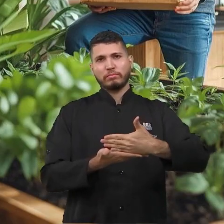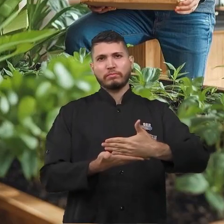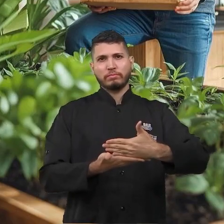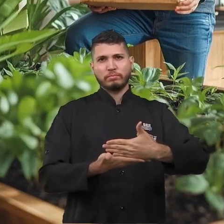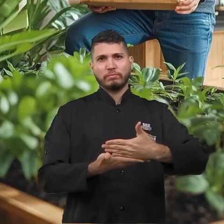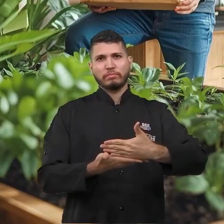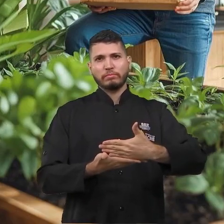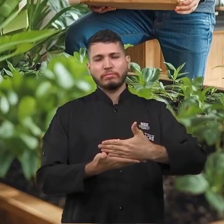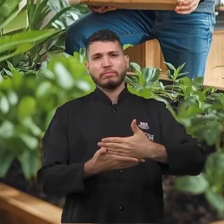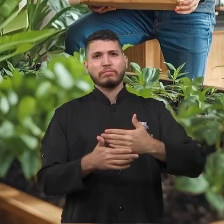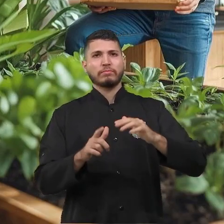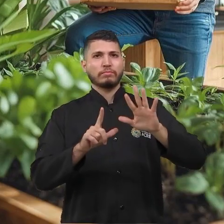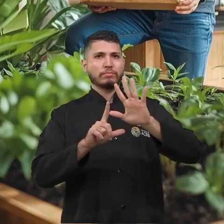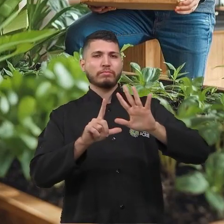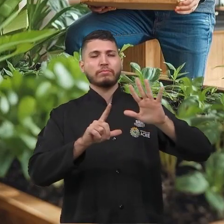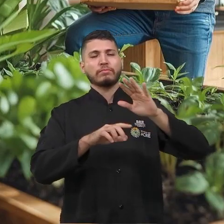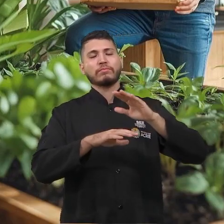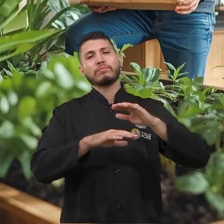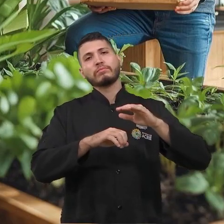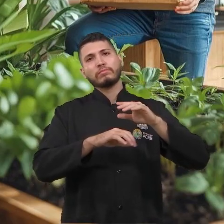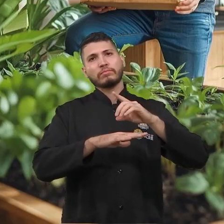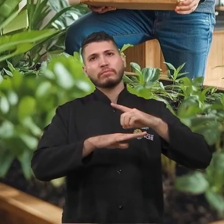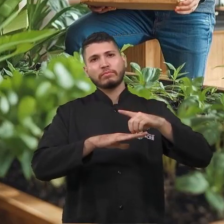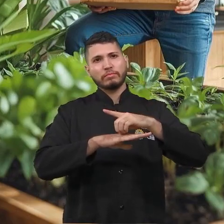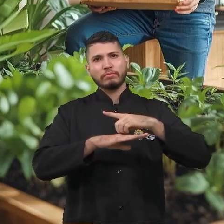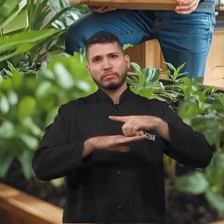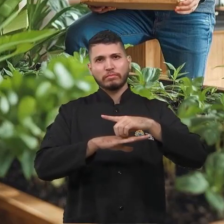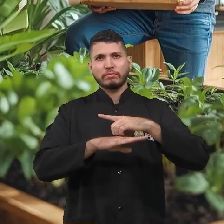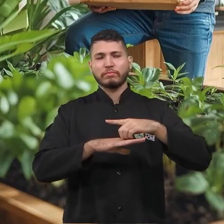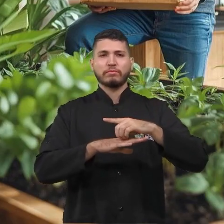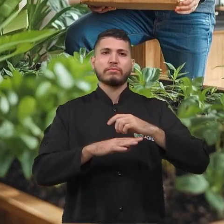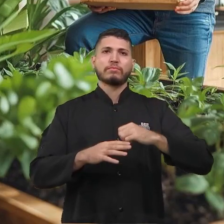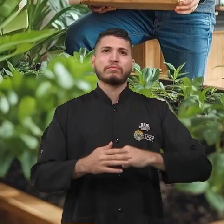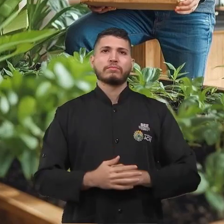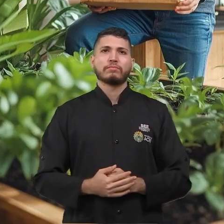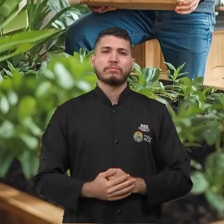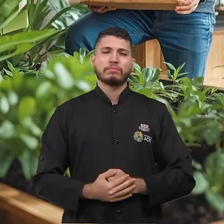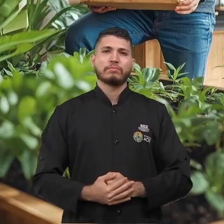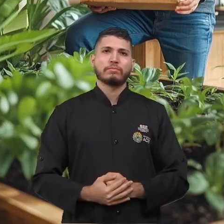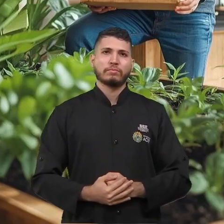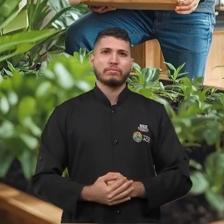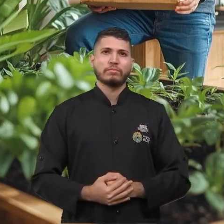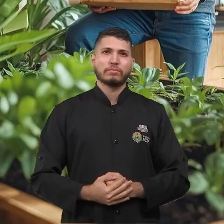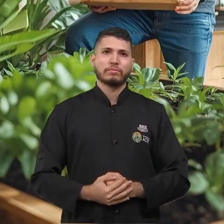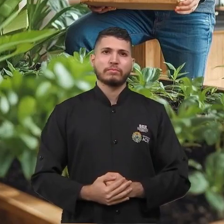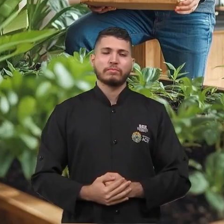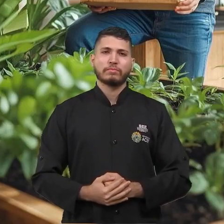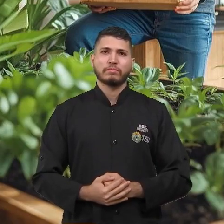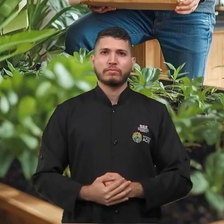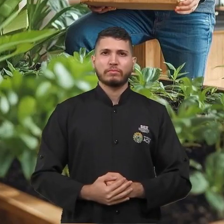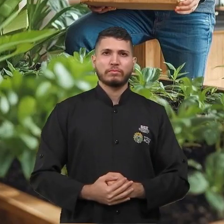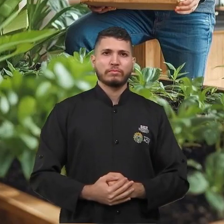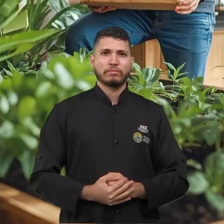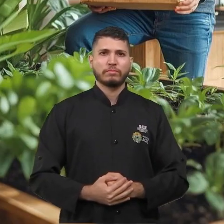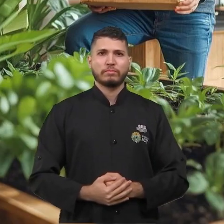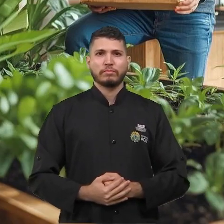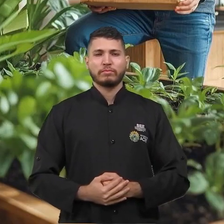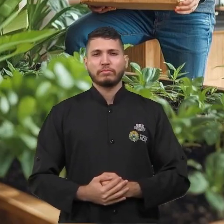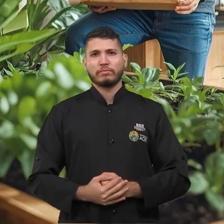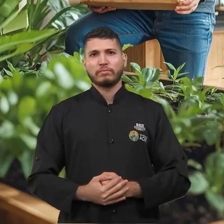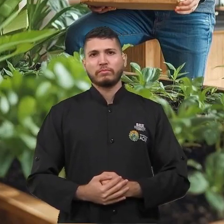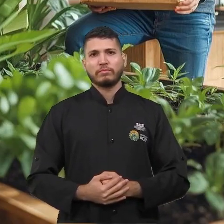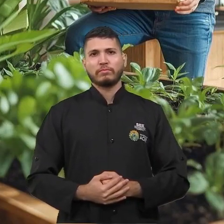que estão atraindo cada vez mais jovens para o mercado de trabalho. E as outras duas imagens nós